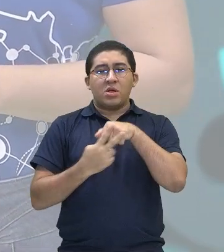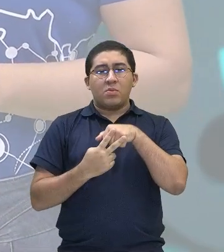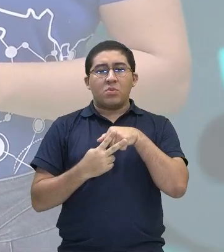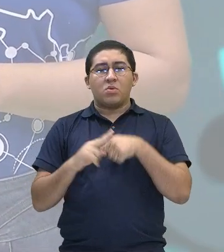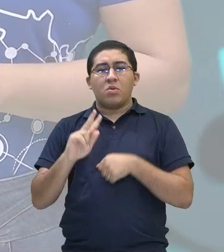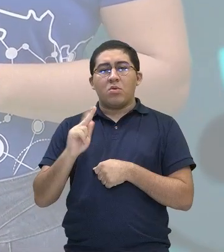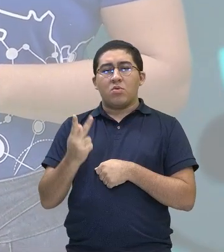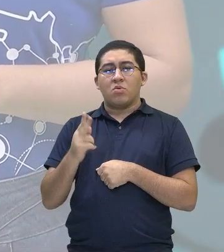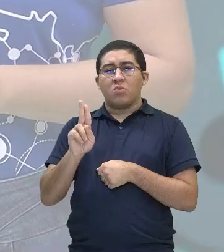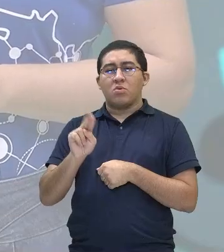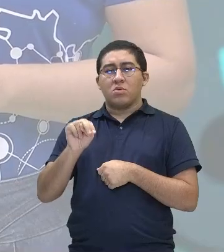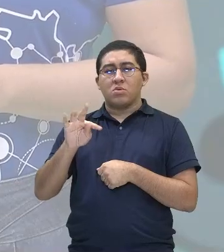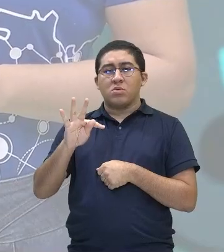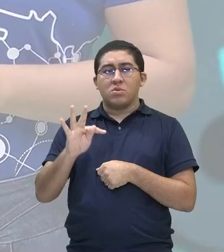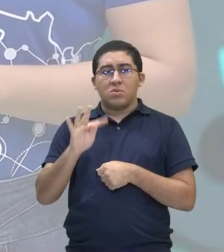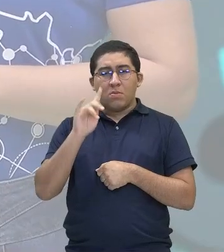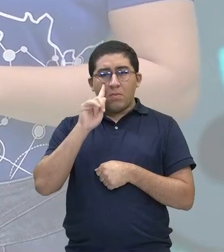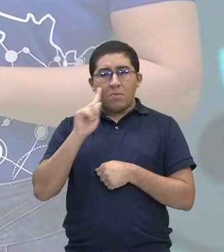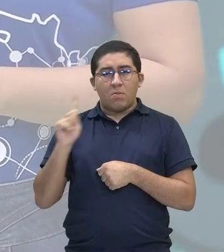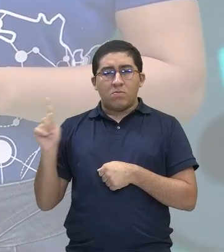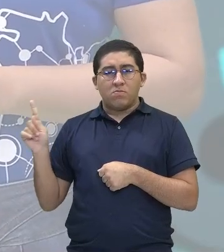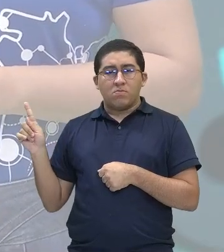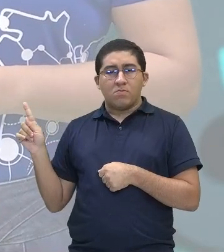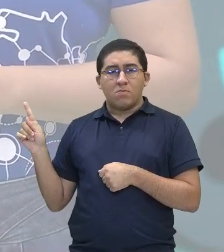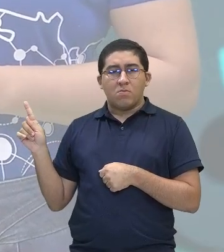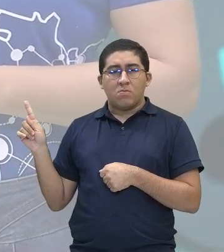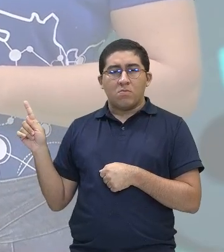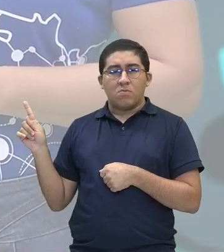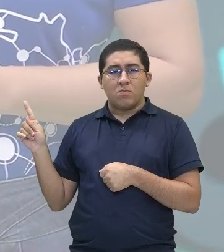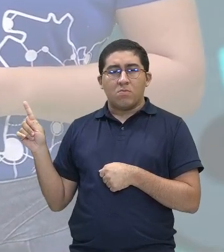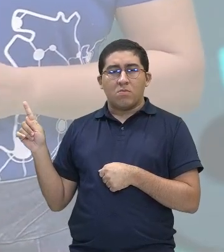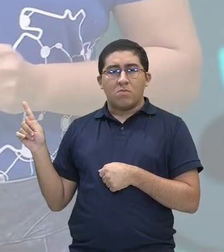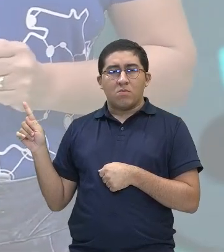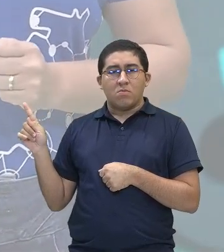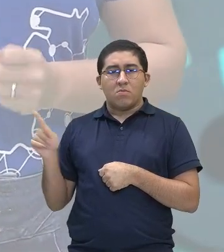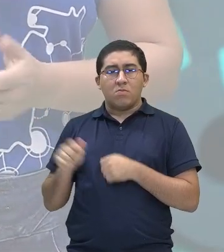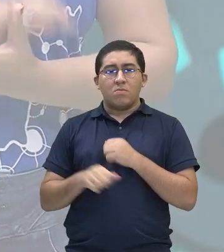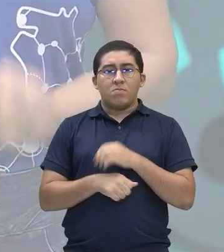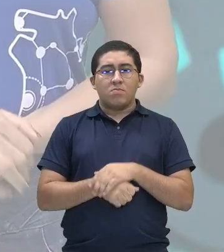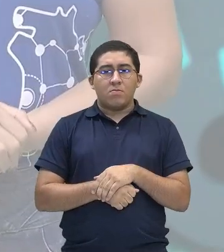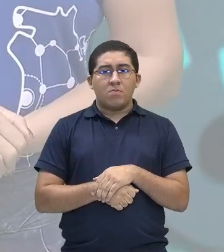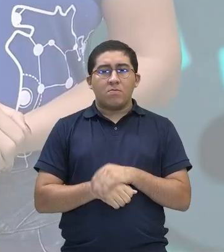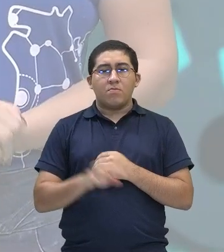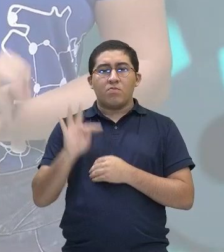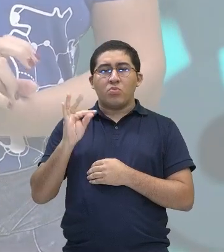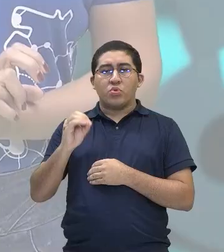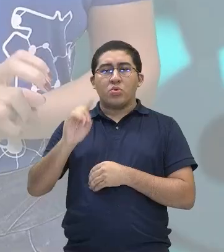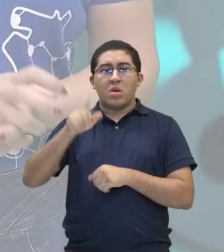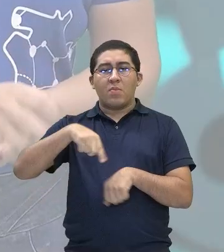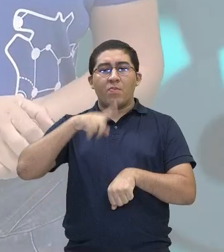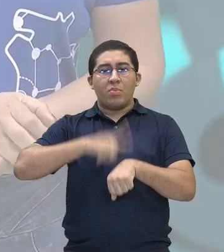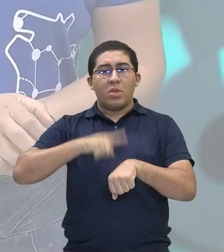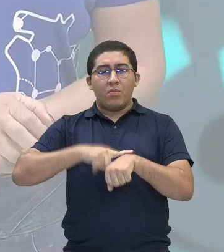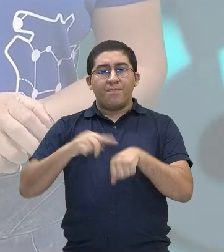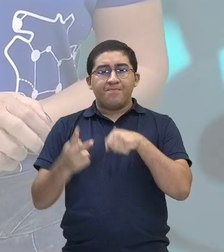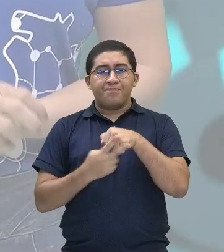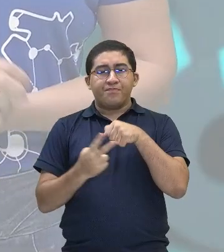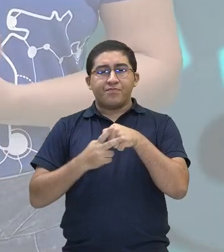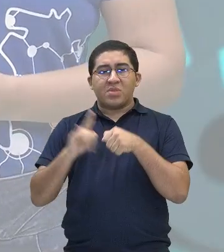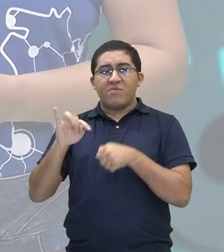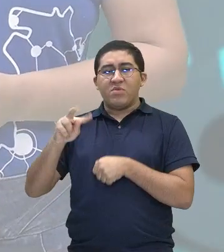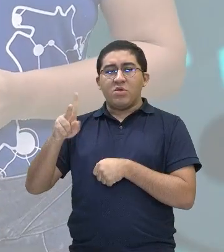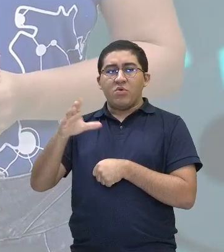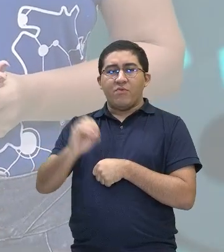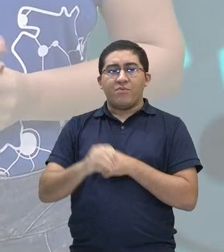hunt. To é infinitivo. Então, to indica infinitivo. Vamos ver o que seria o